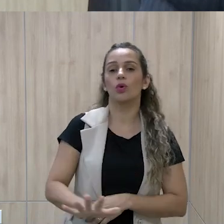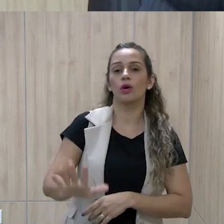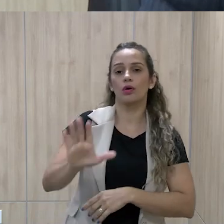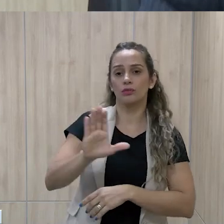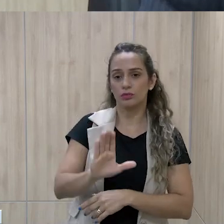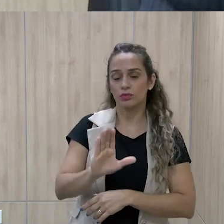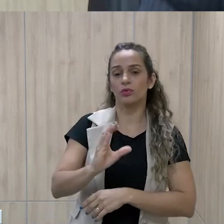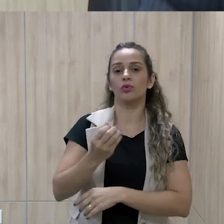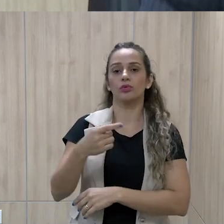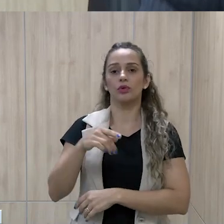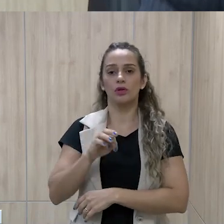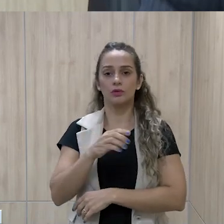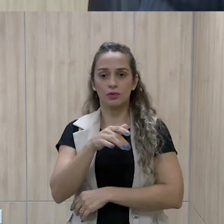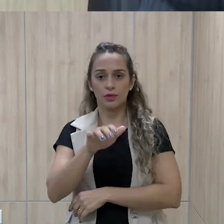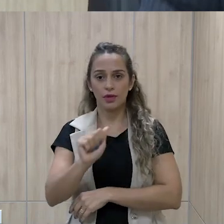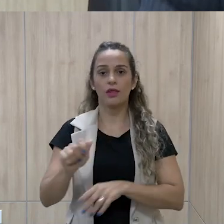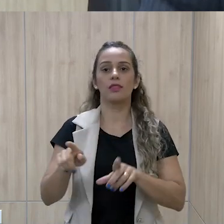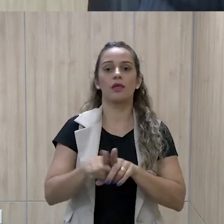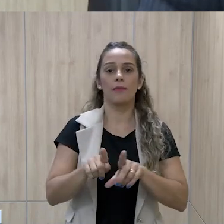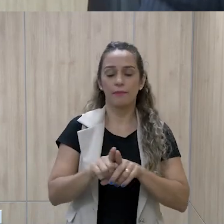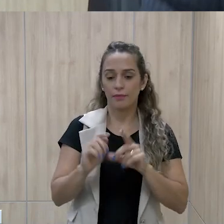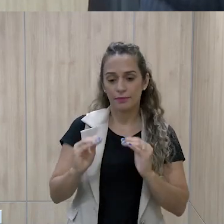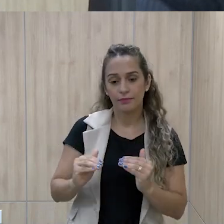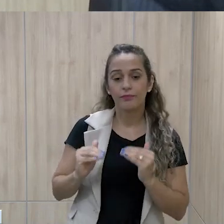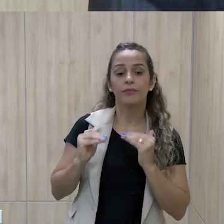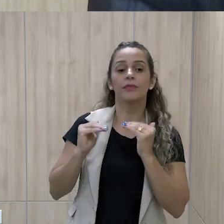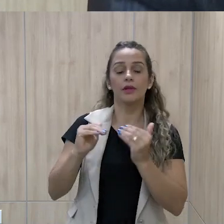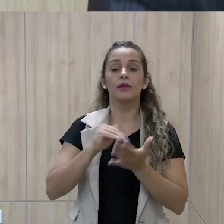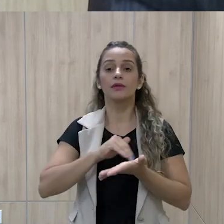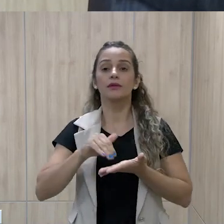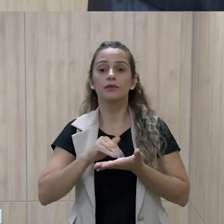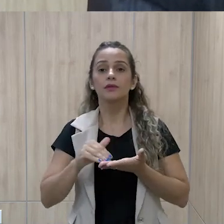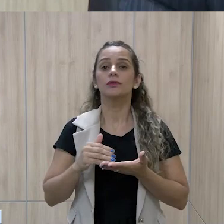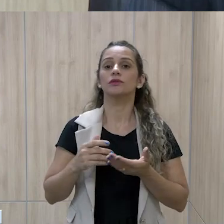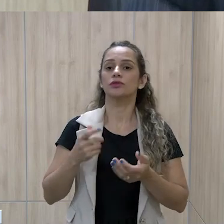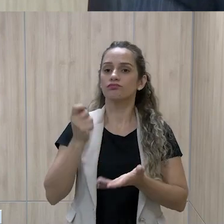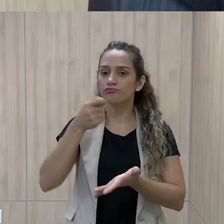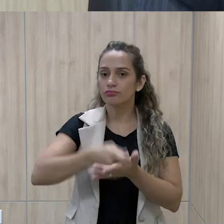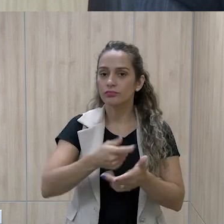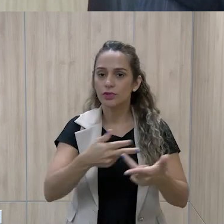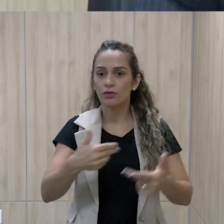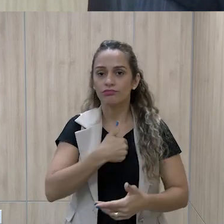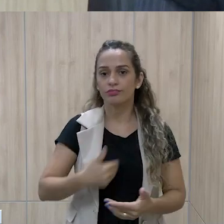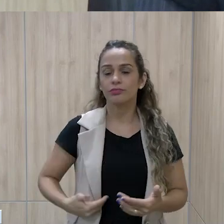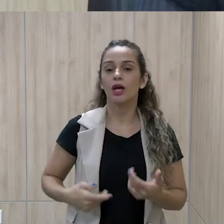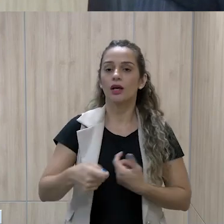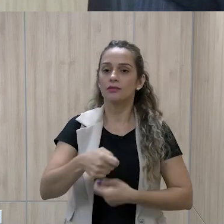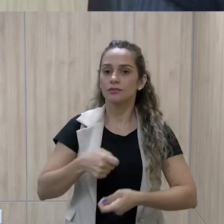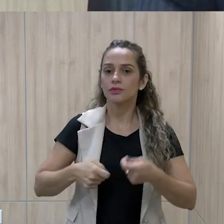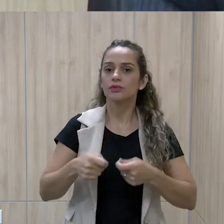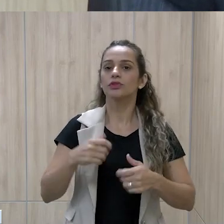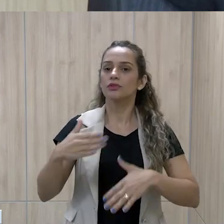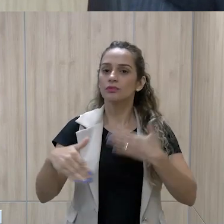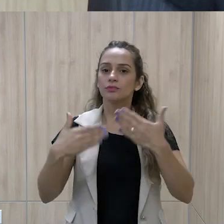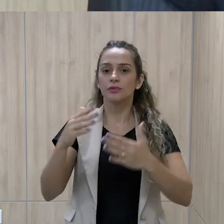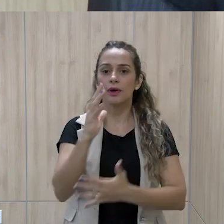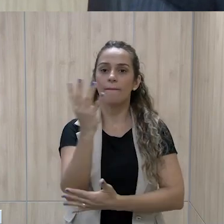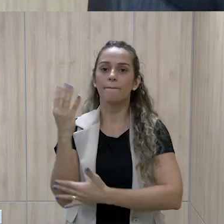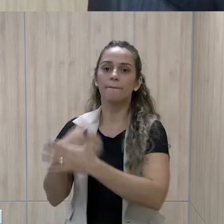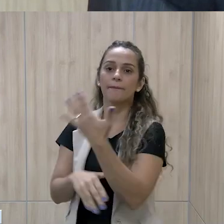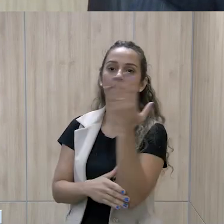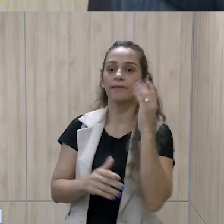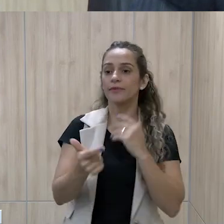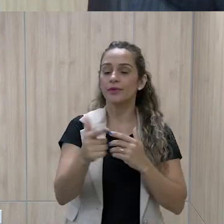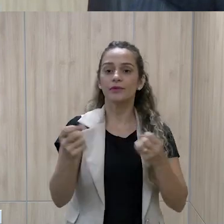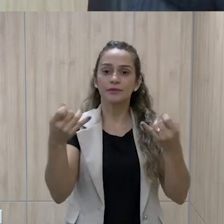Controladoria Geral do Estado surpreendendo a sugestão de gastos públicos e administrativos e secretarias estado de desenvolvimento ambiental